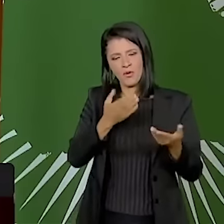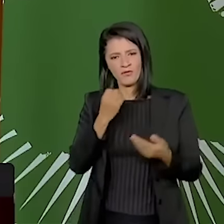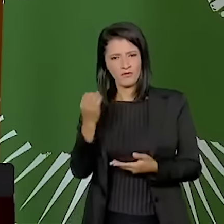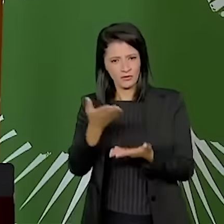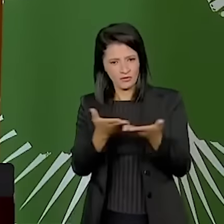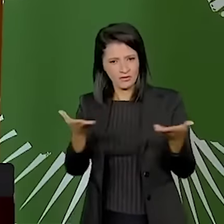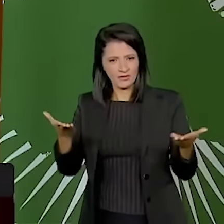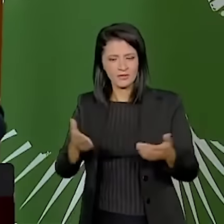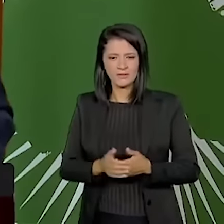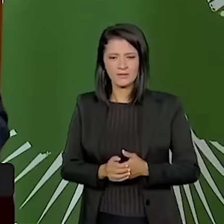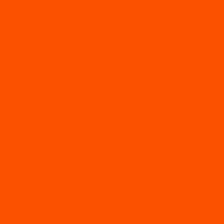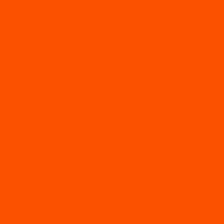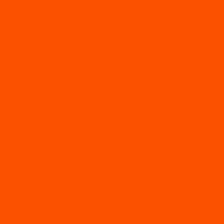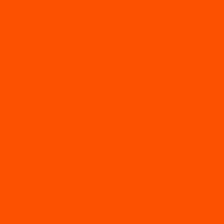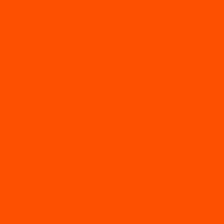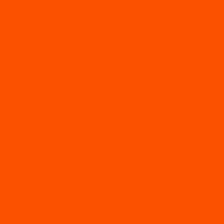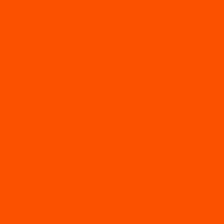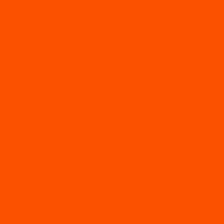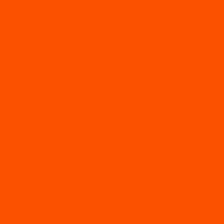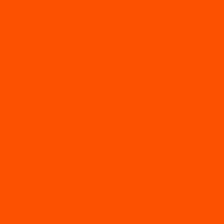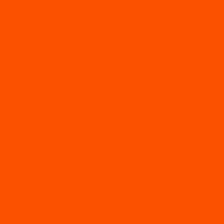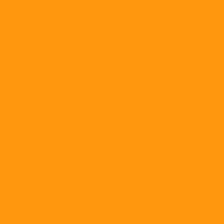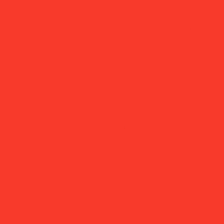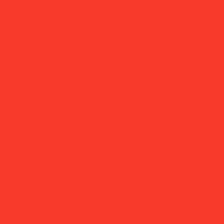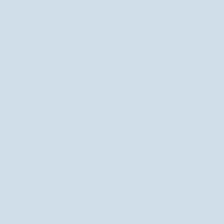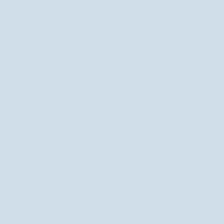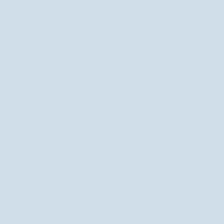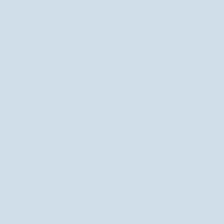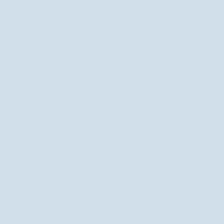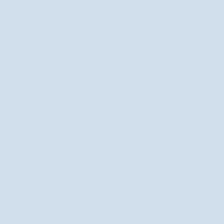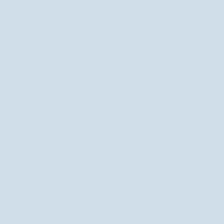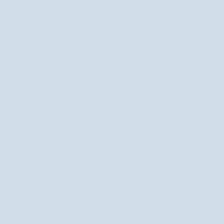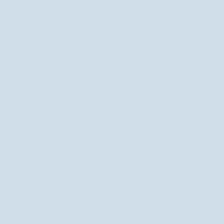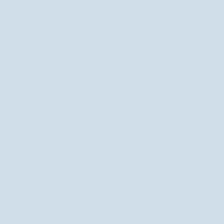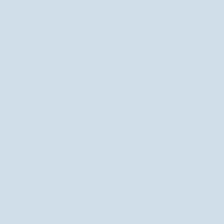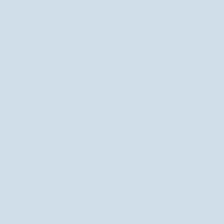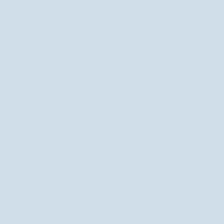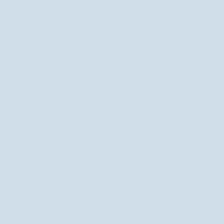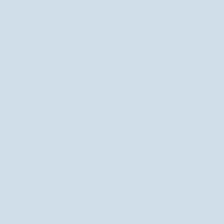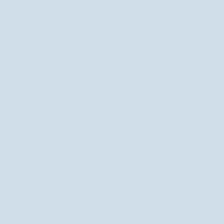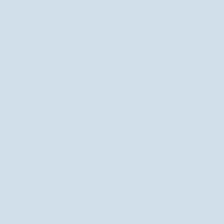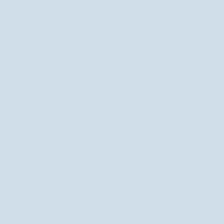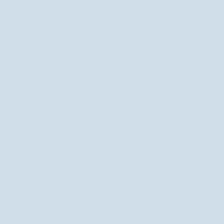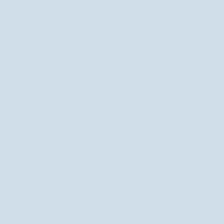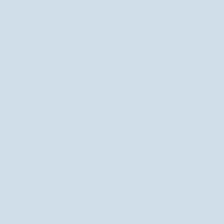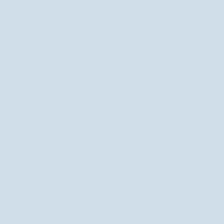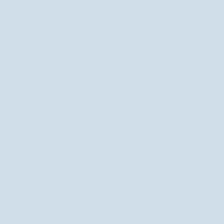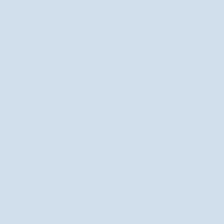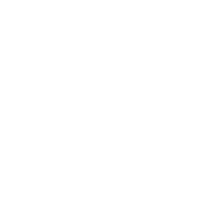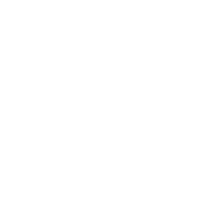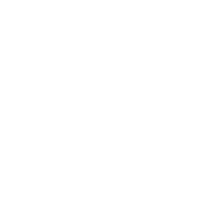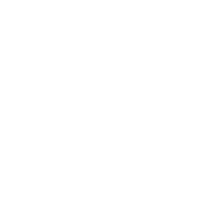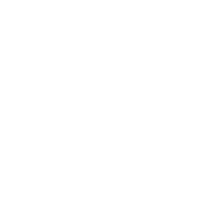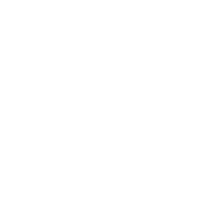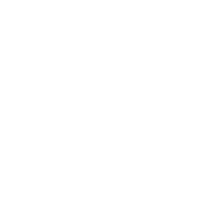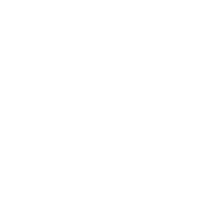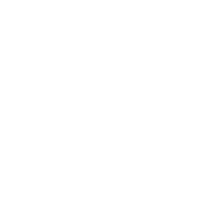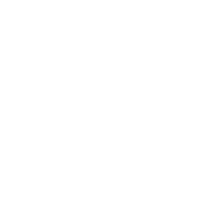vocês. Obrigado. Poder Monitor. Acesse agora e ganhe 30 dias grátis.